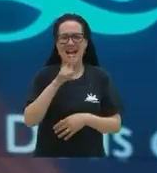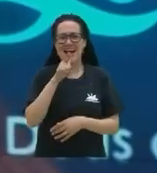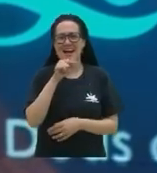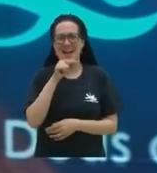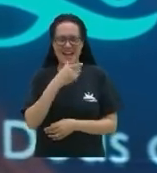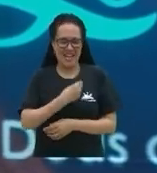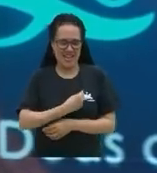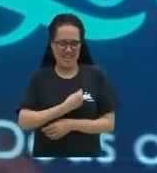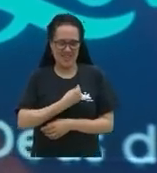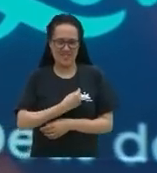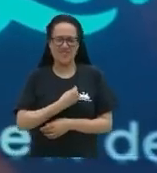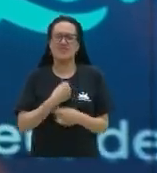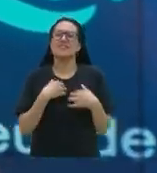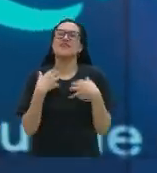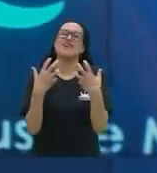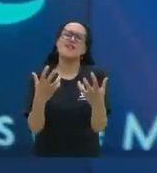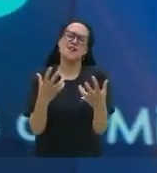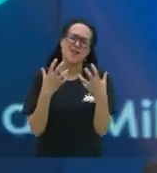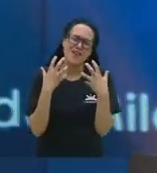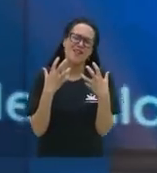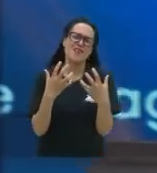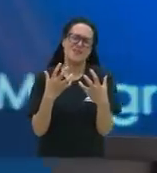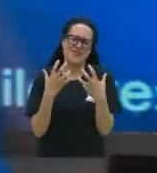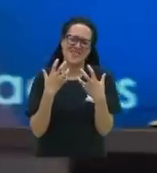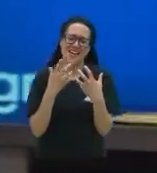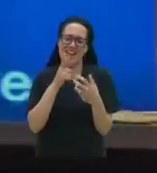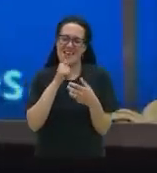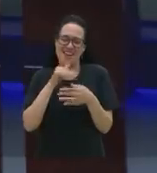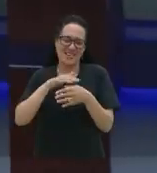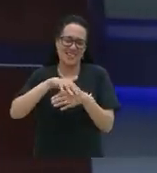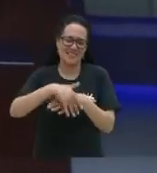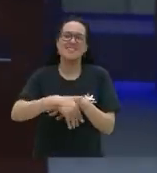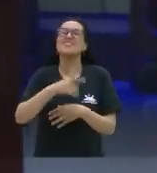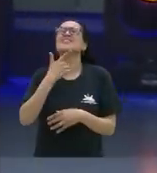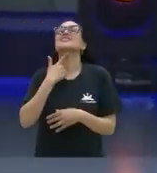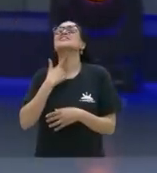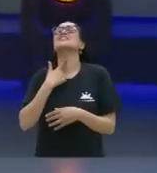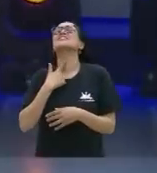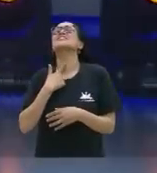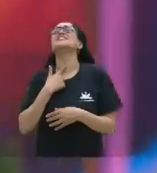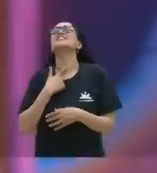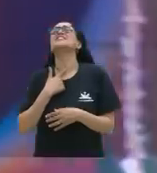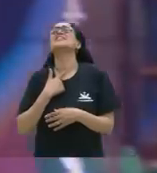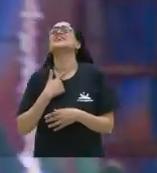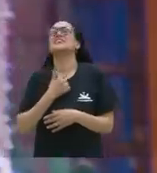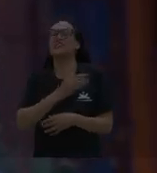fonte. Eu quero. Eu desejo de coração.